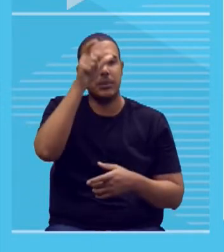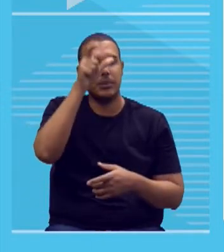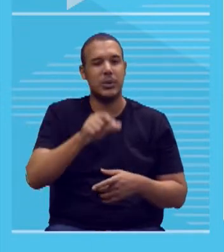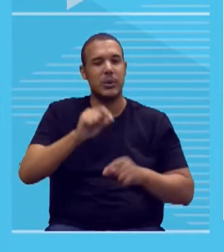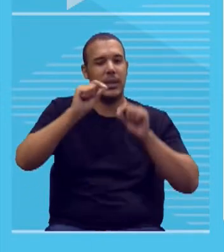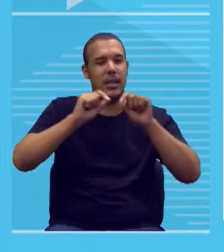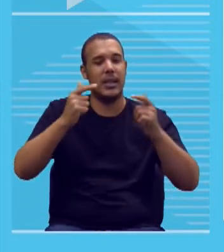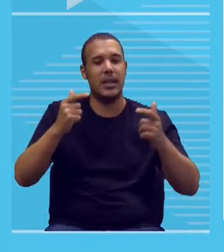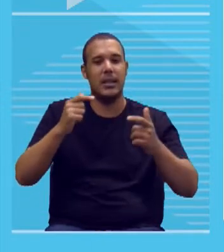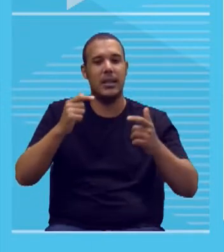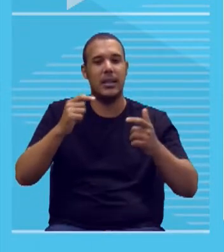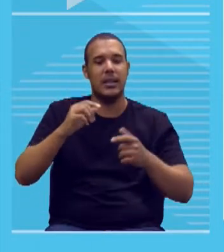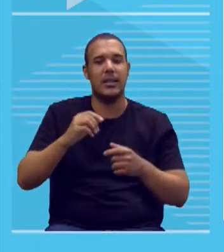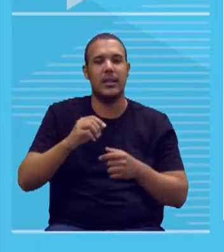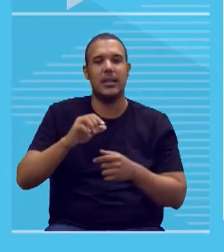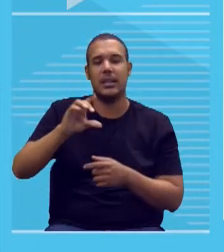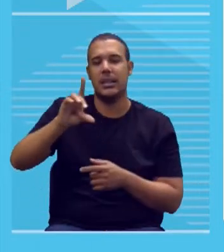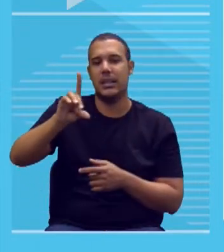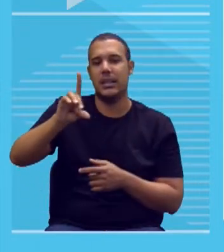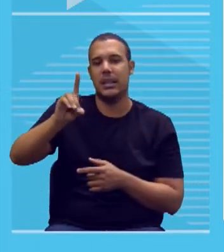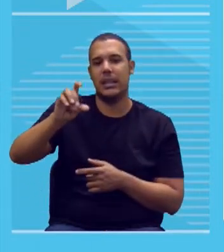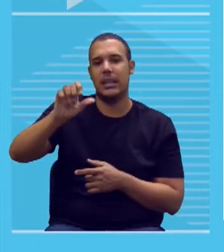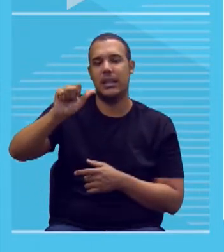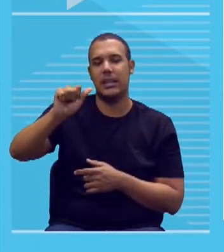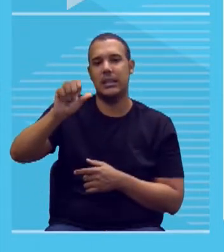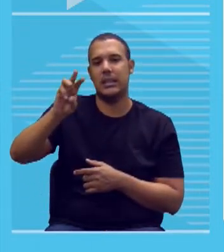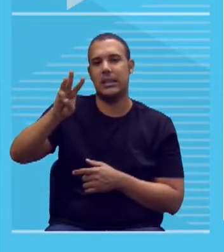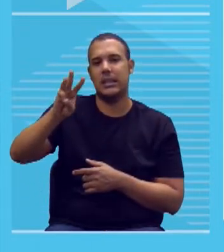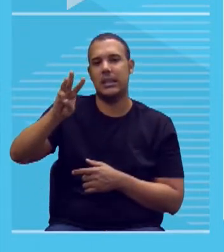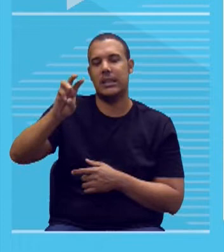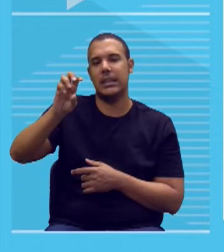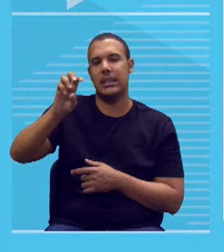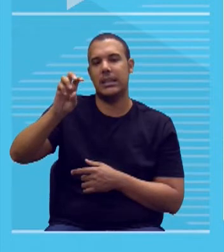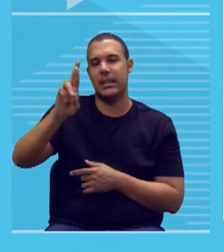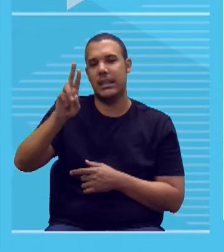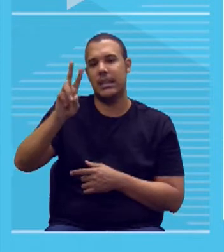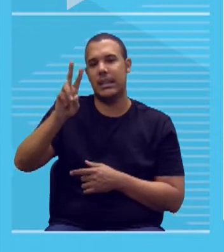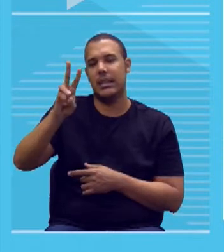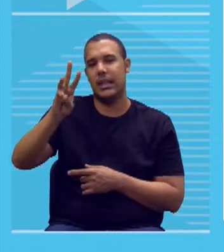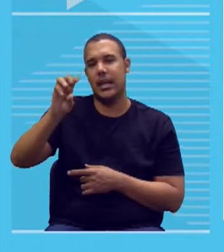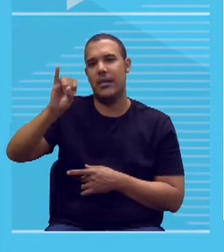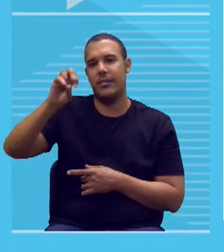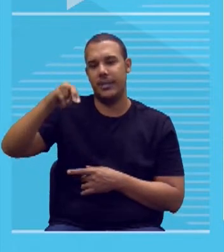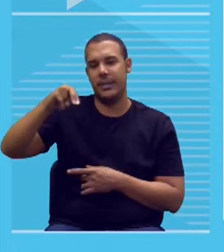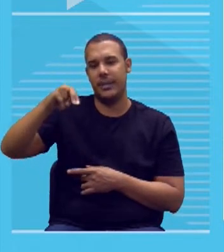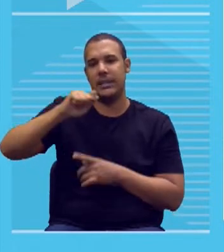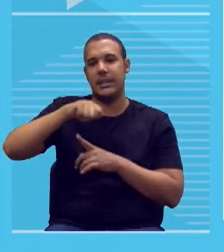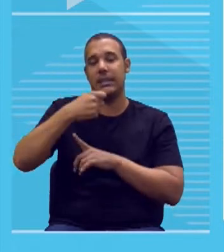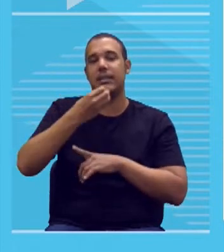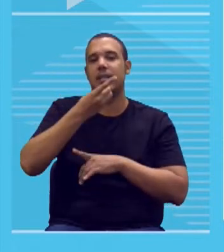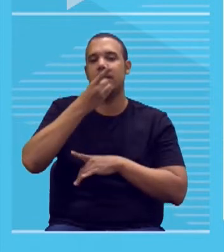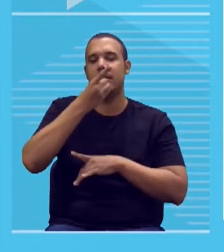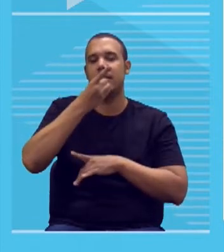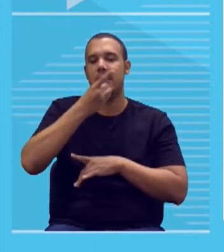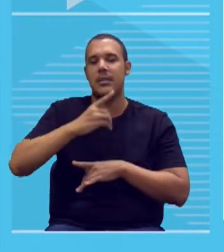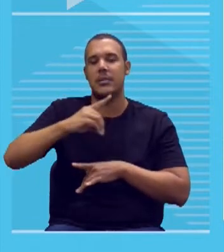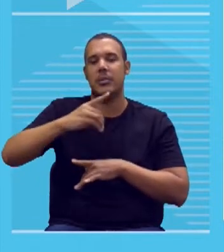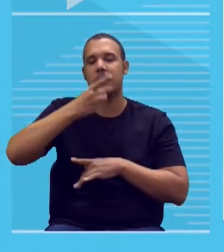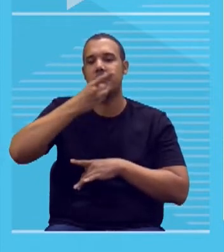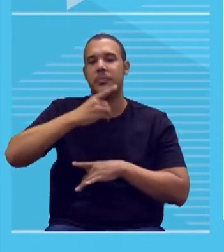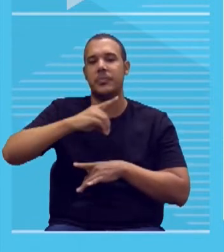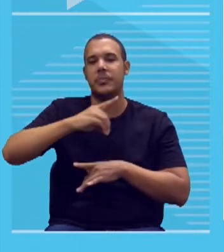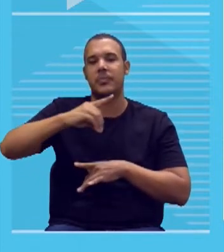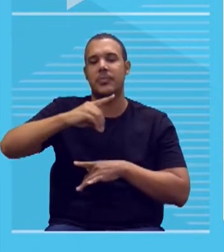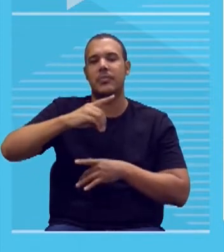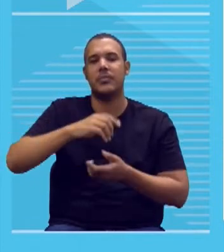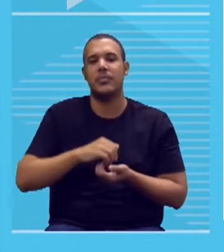aí Charles Robert Darwin Charles Robert Darwin